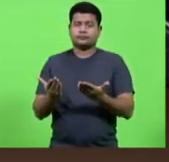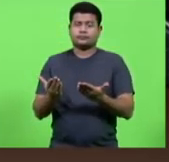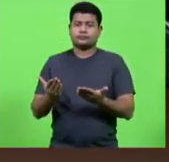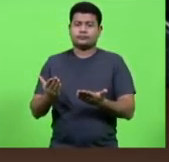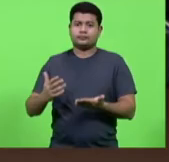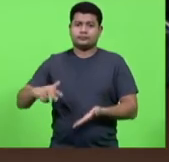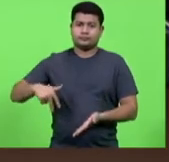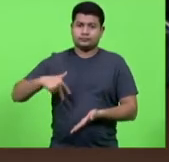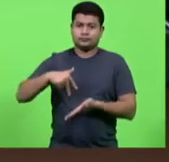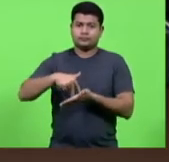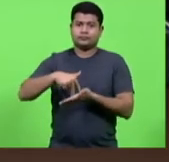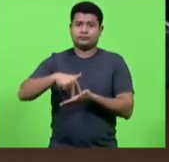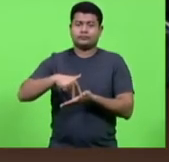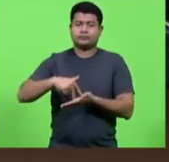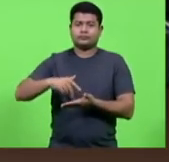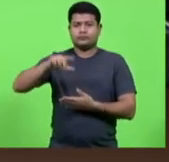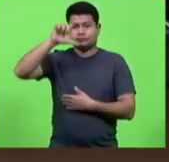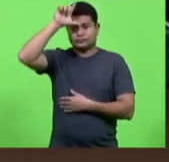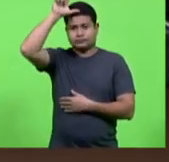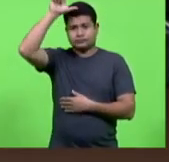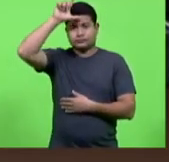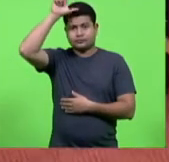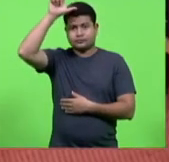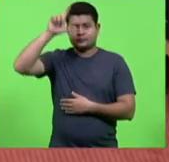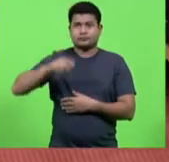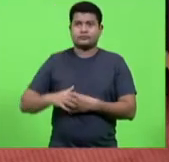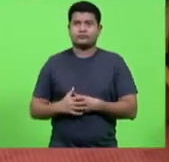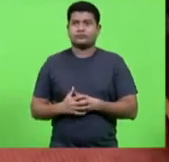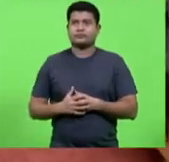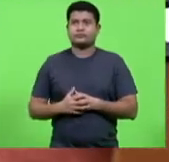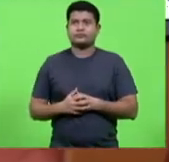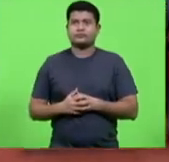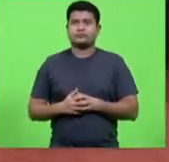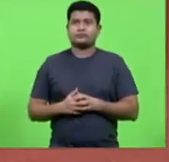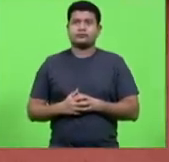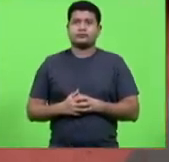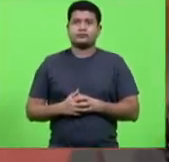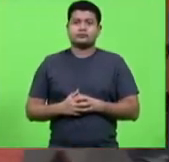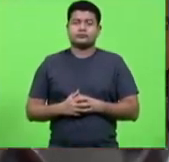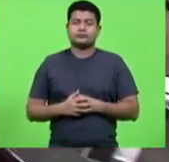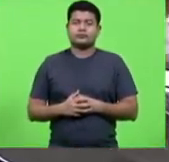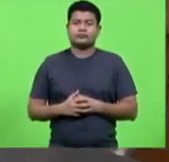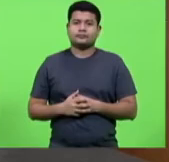nobre deputado Sargento Lima Caveira.